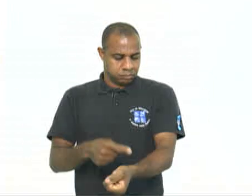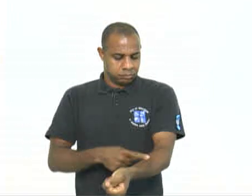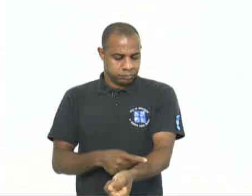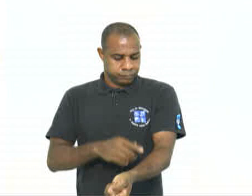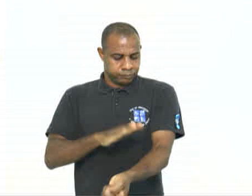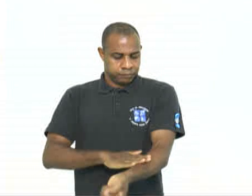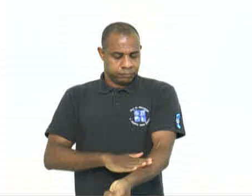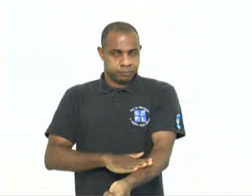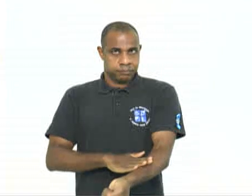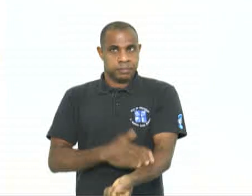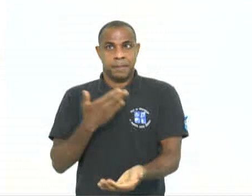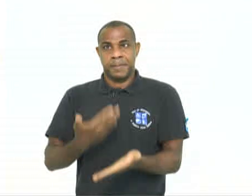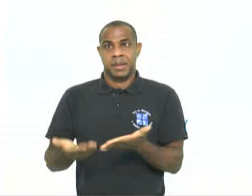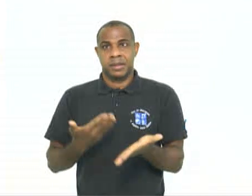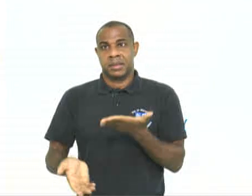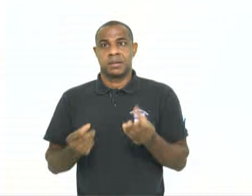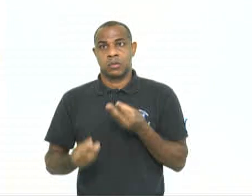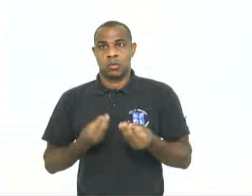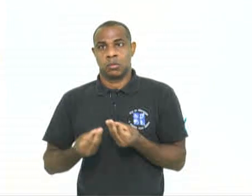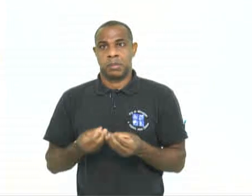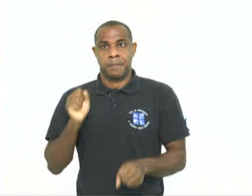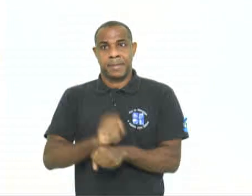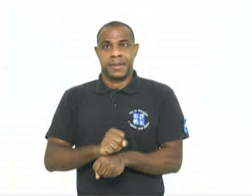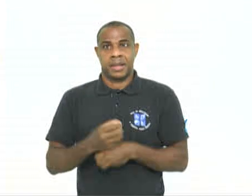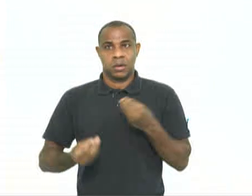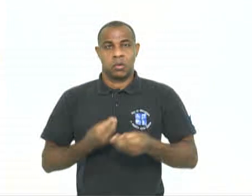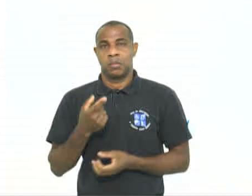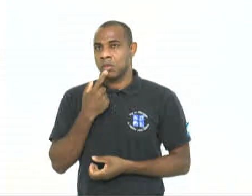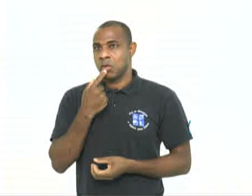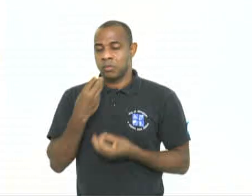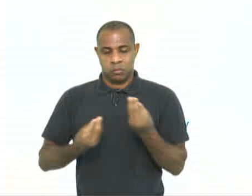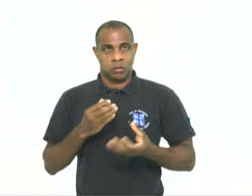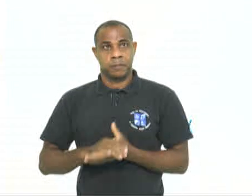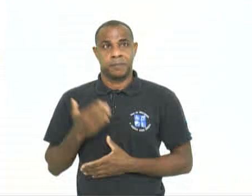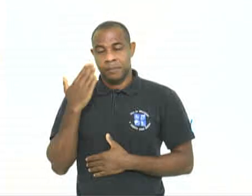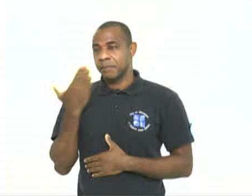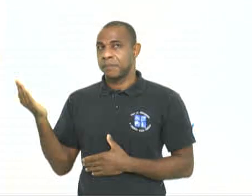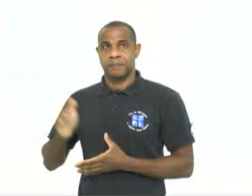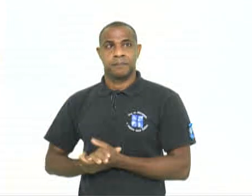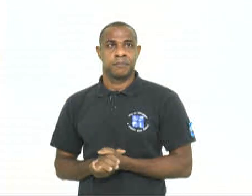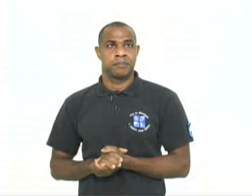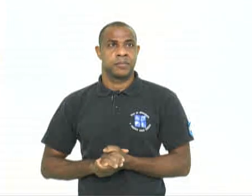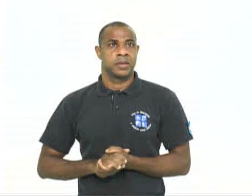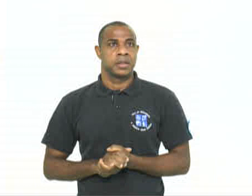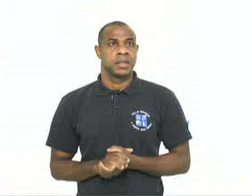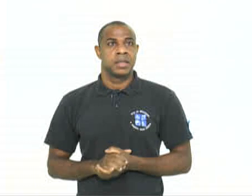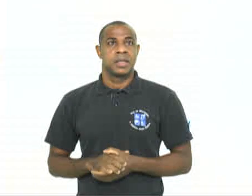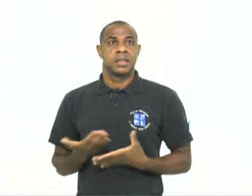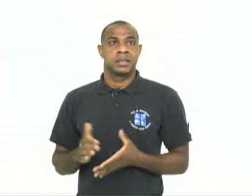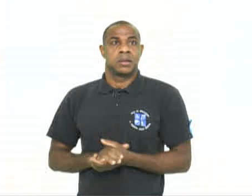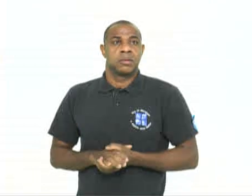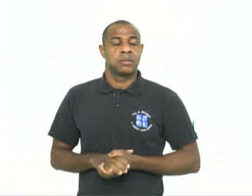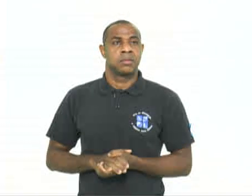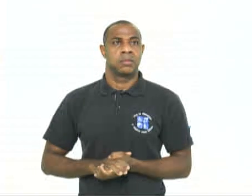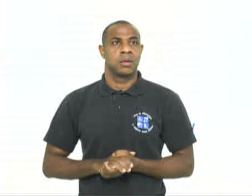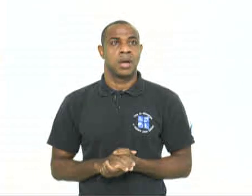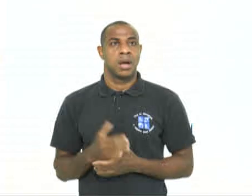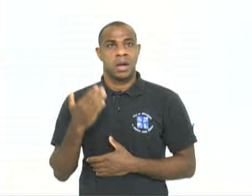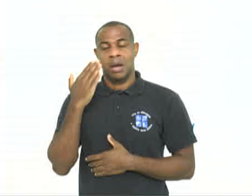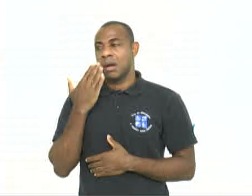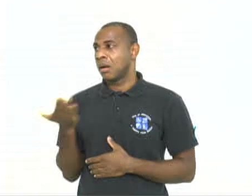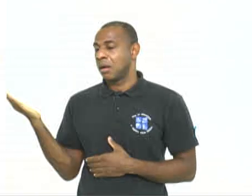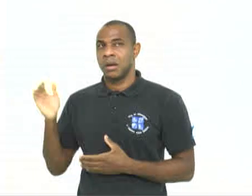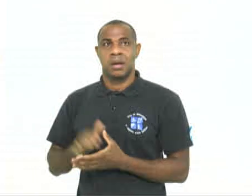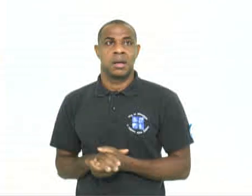líquido vermelho, ou seja, do sangue, ok? Já o hemofílico, ele não fabrica dois fatores, principalmente dois fatores, que é o